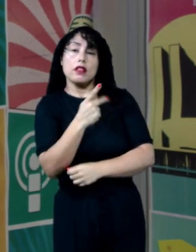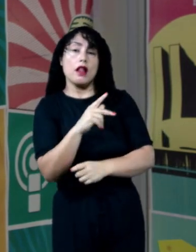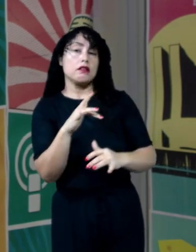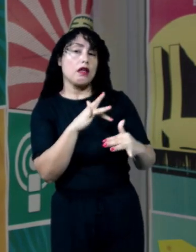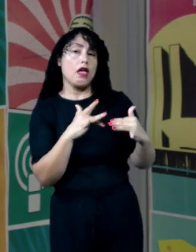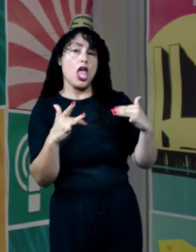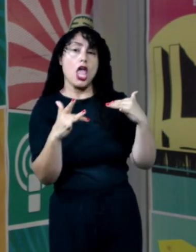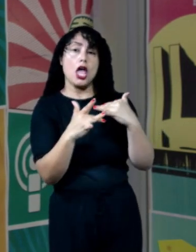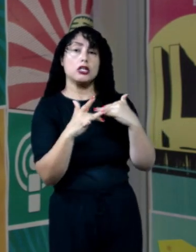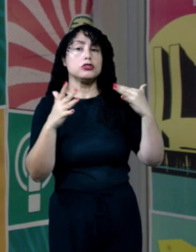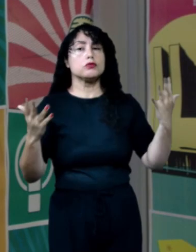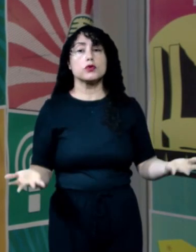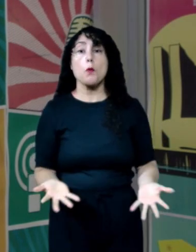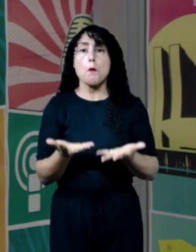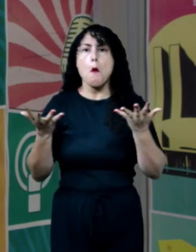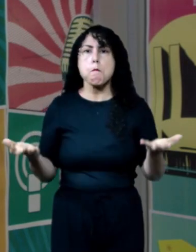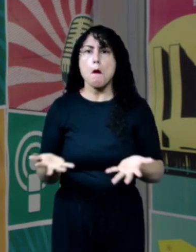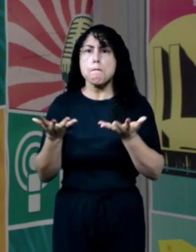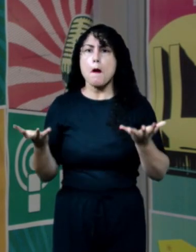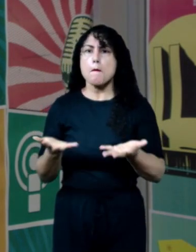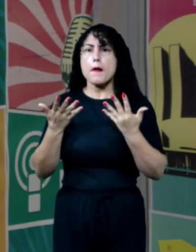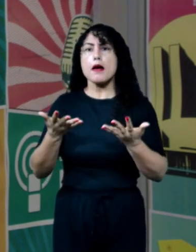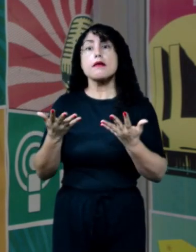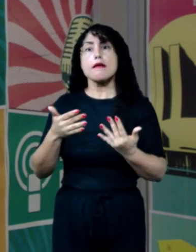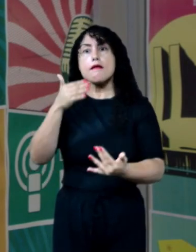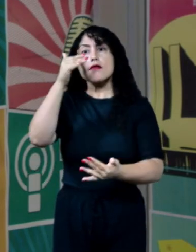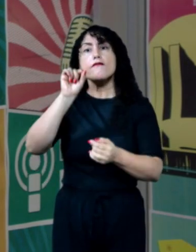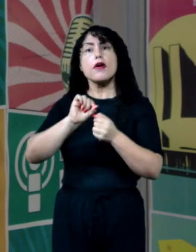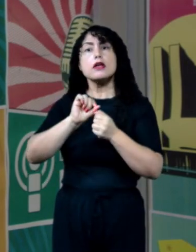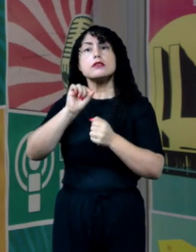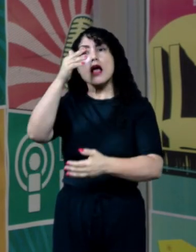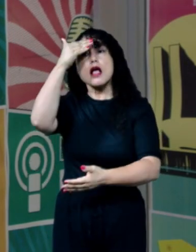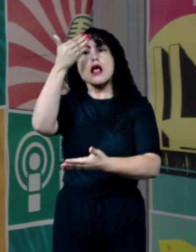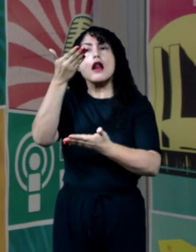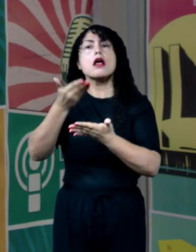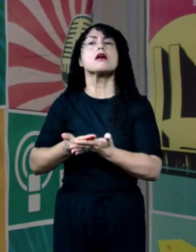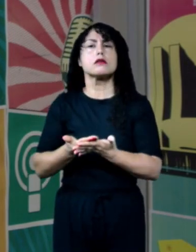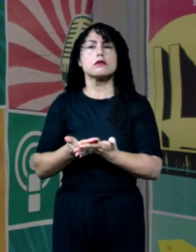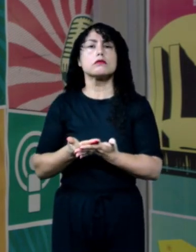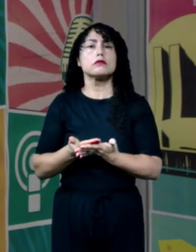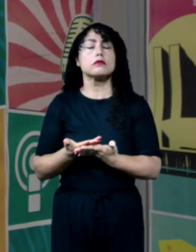social potencializando essas crenças. Então a pessoa fica